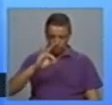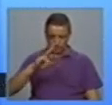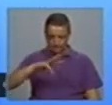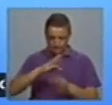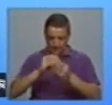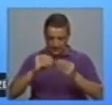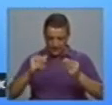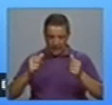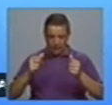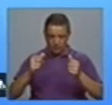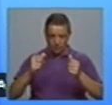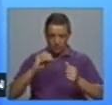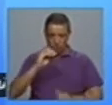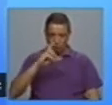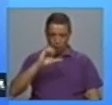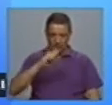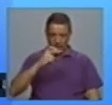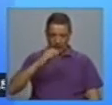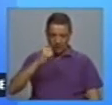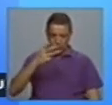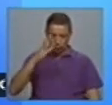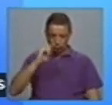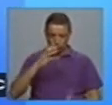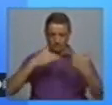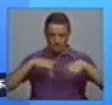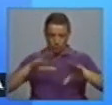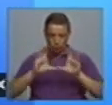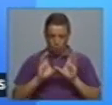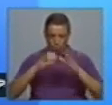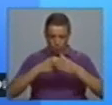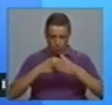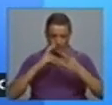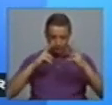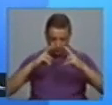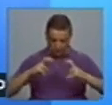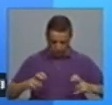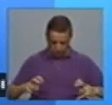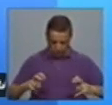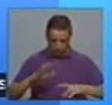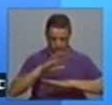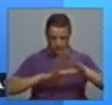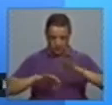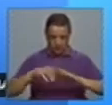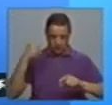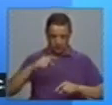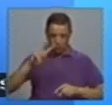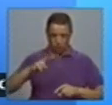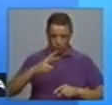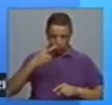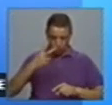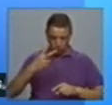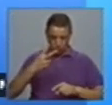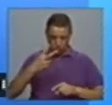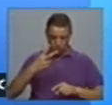materiais orgânicos. O que este grupo de investigadores fez de uma maneira muito engenhosa foi mais ou menos a mesma coisa. Utilizou dois isótopos, um